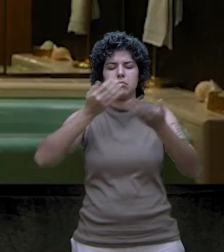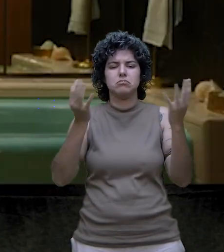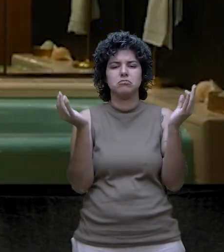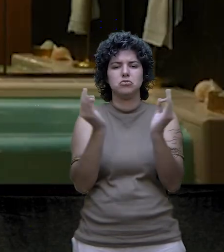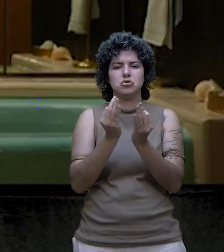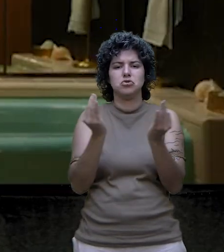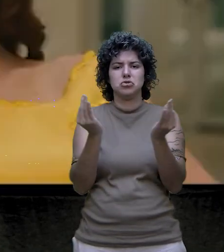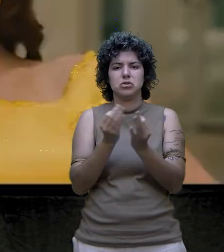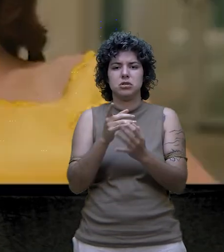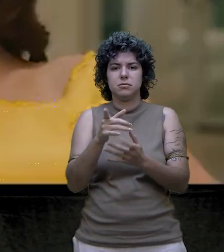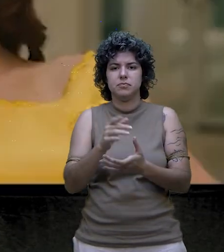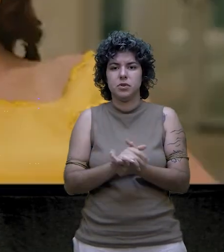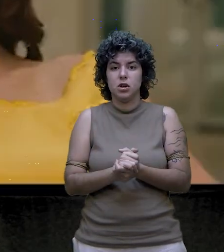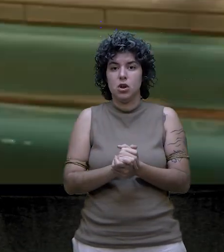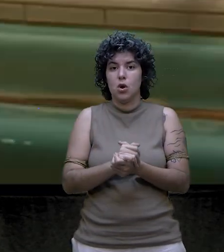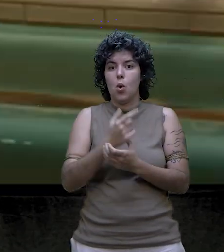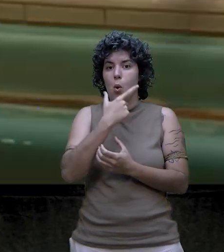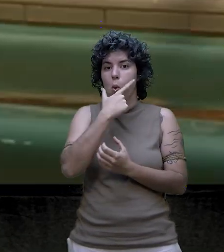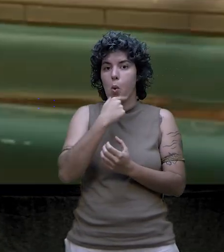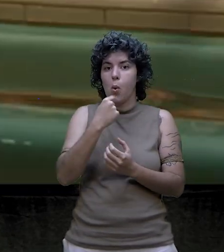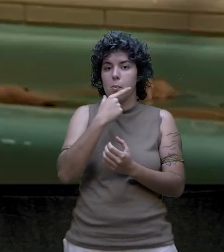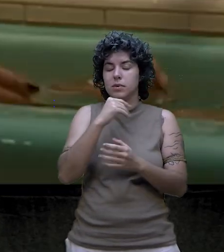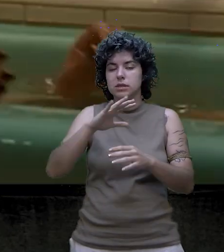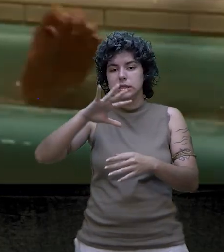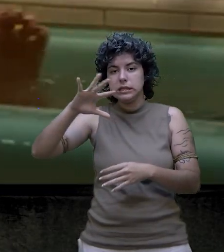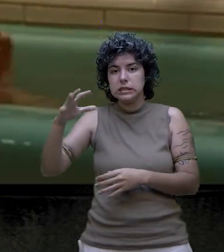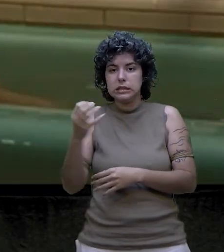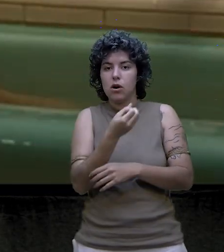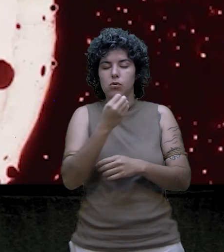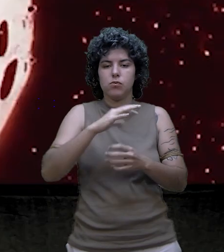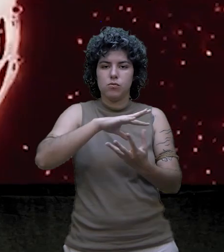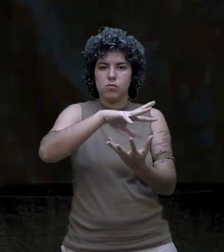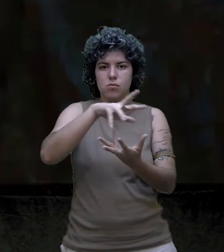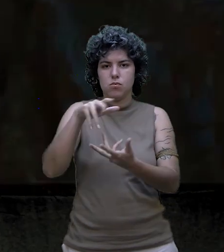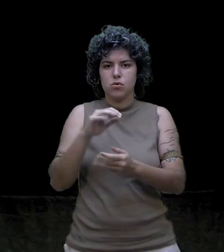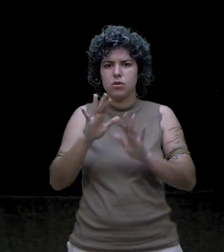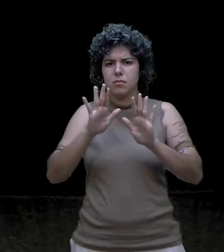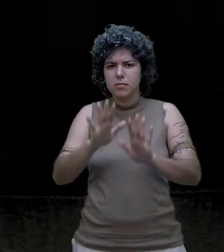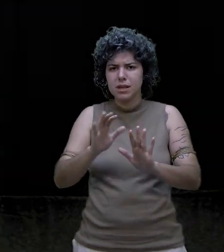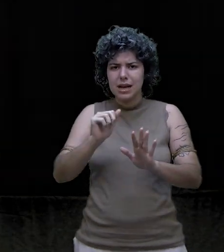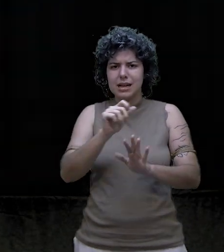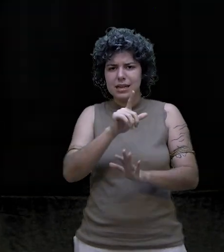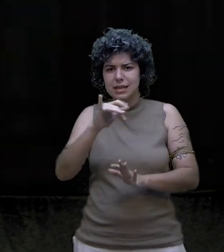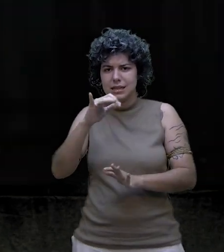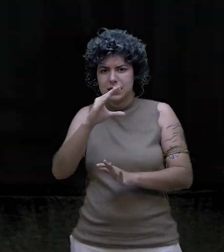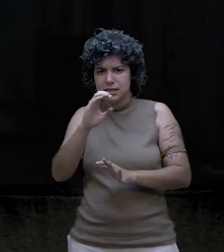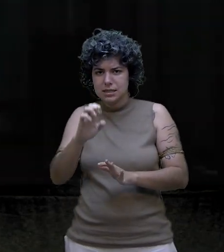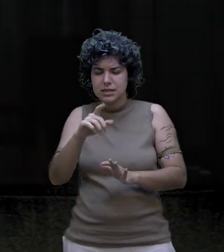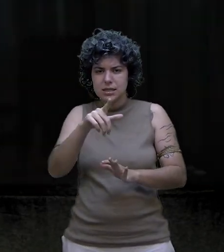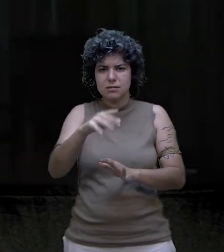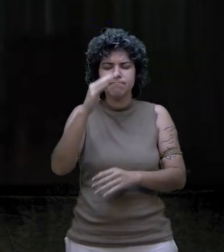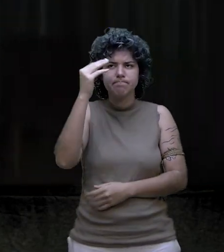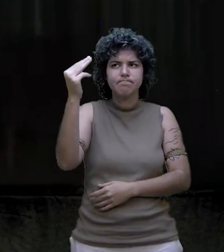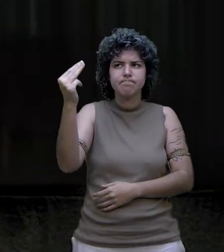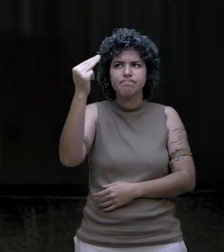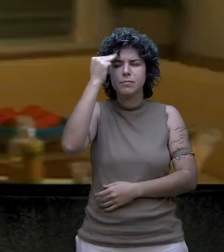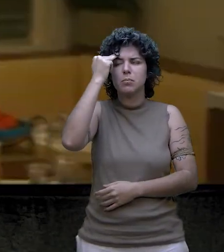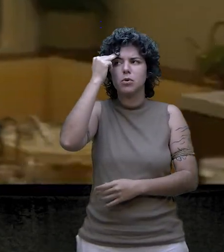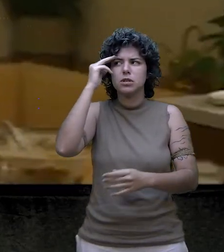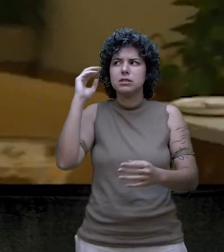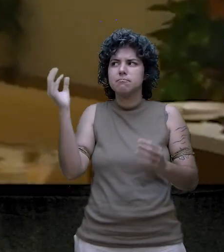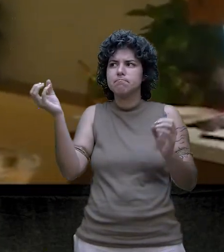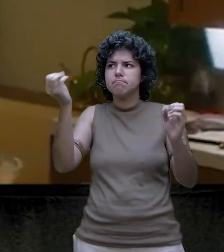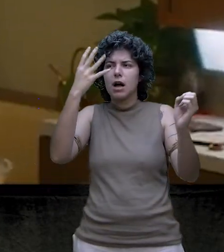e engolem dúvidas. Mas quando Alice começa a ter flashes de memórias perturbadoras e uma amiga desaparece,